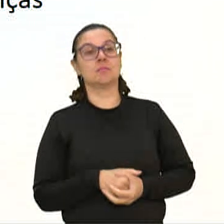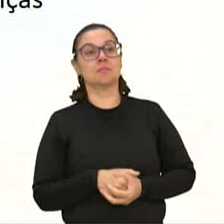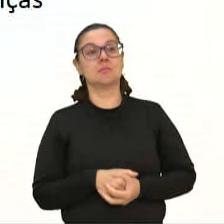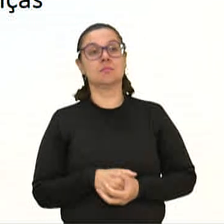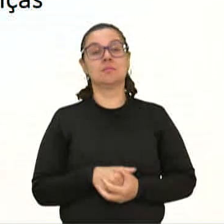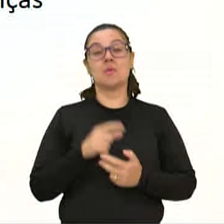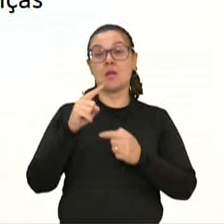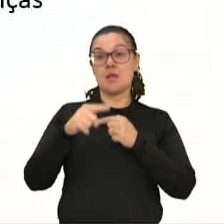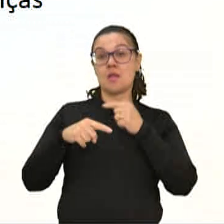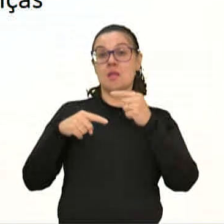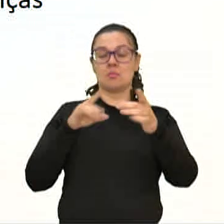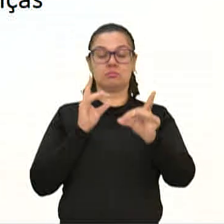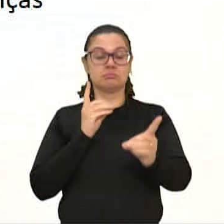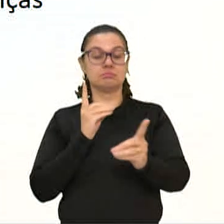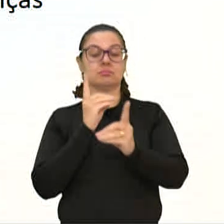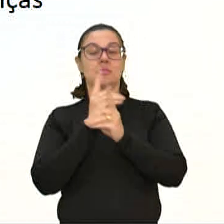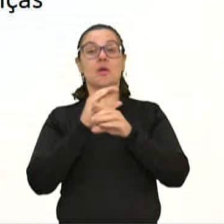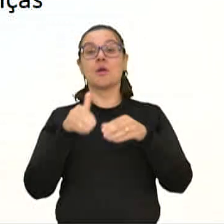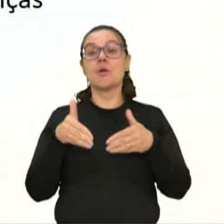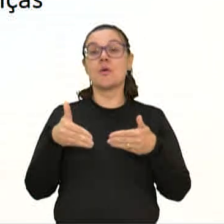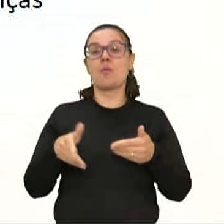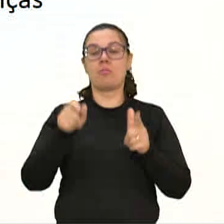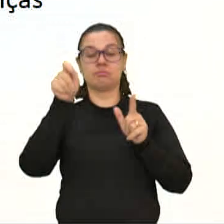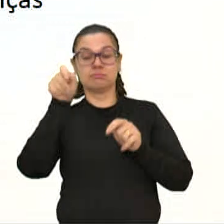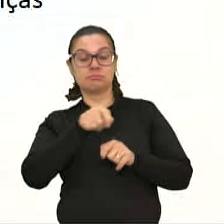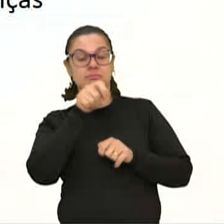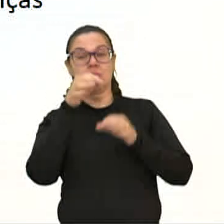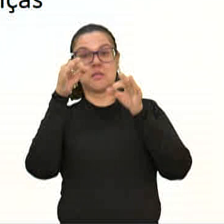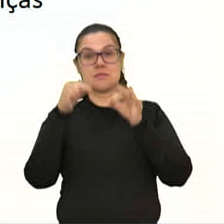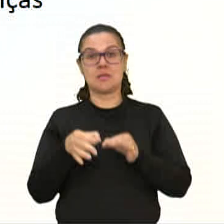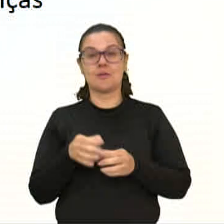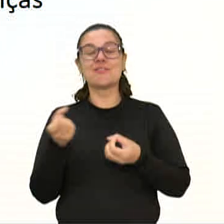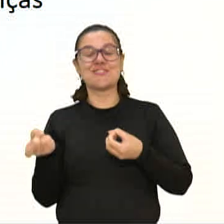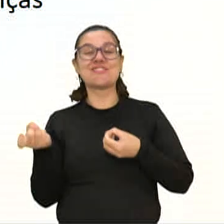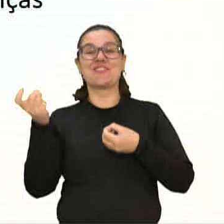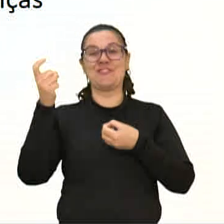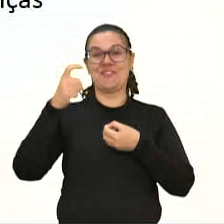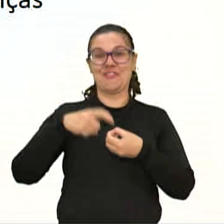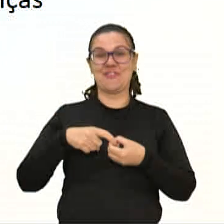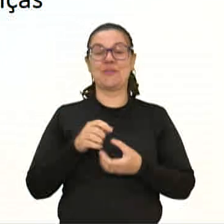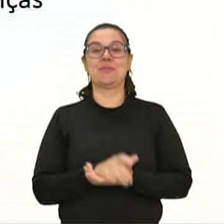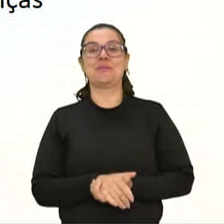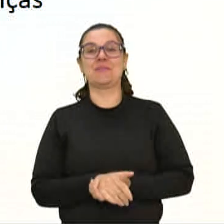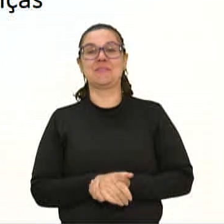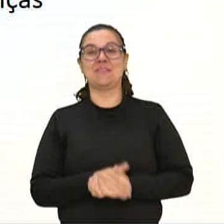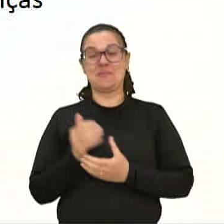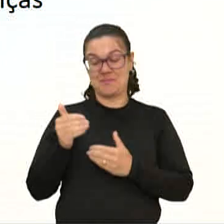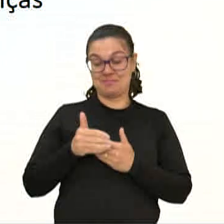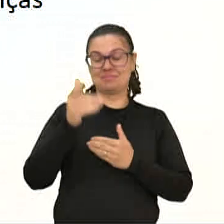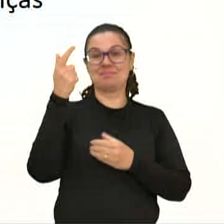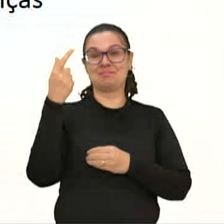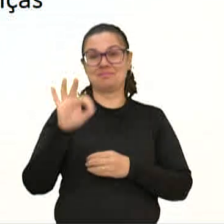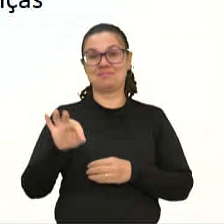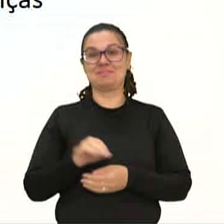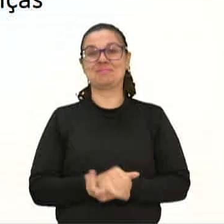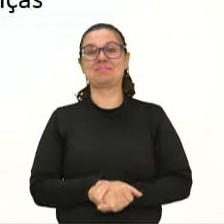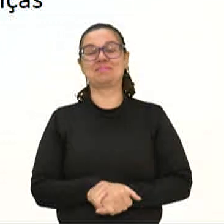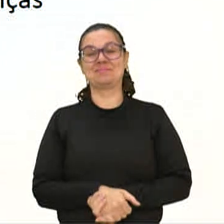itens e procurar identificar qual a alternativa correta. E já a gente volta para a nossa correção.